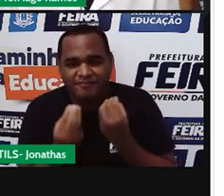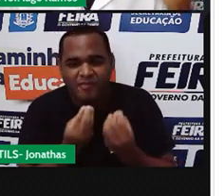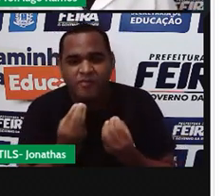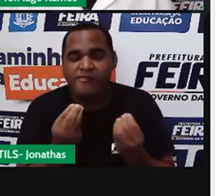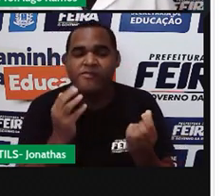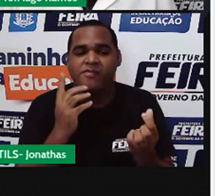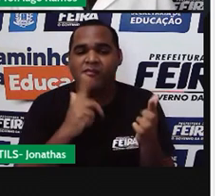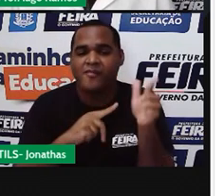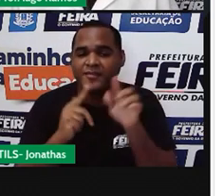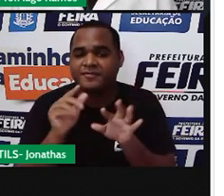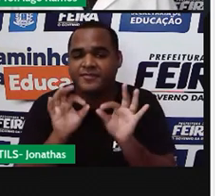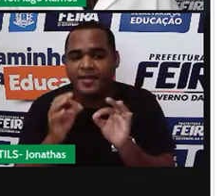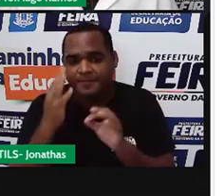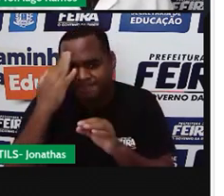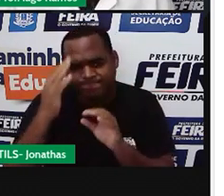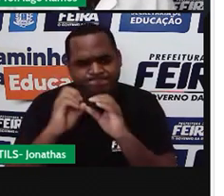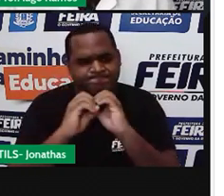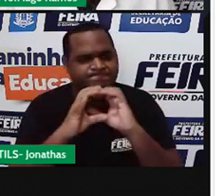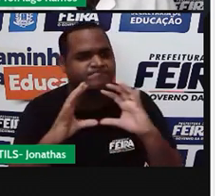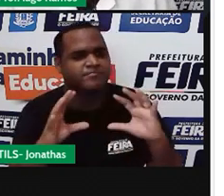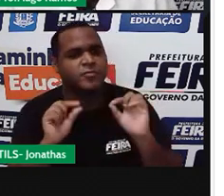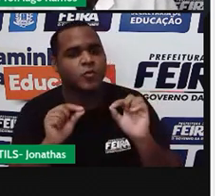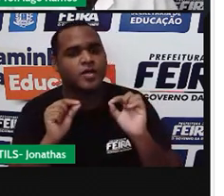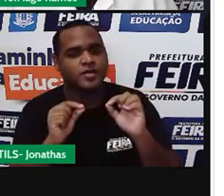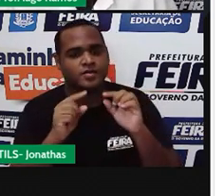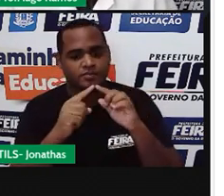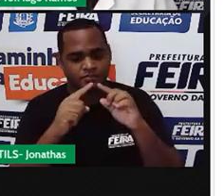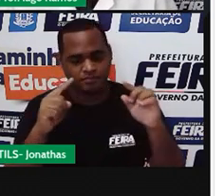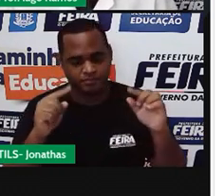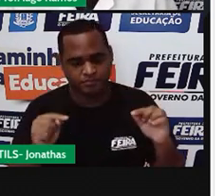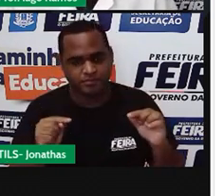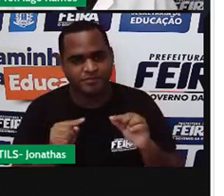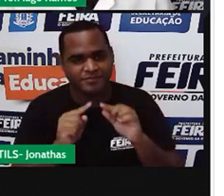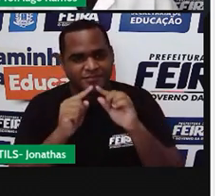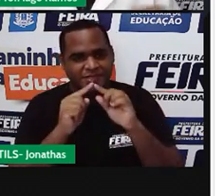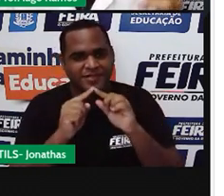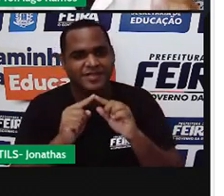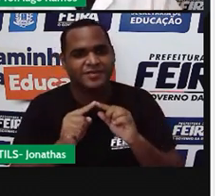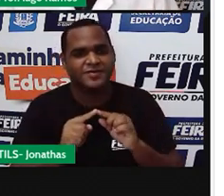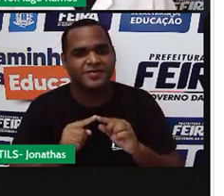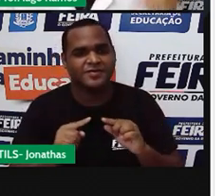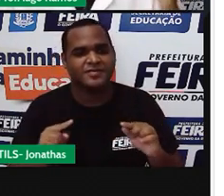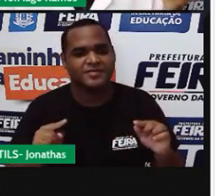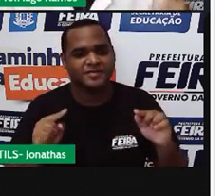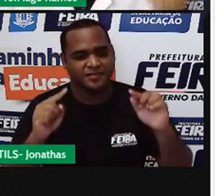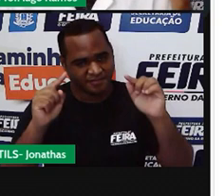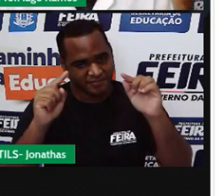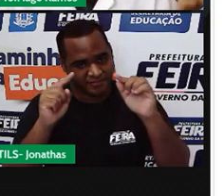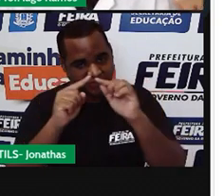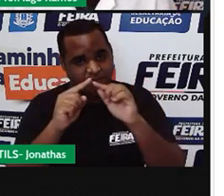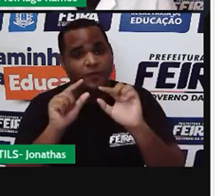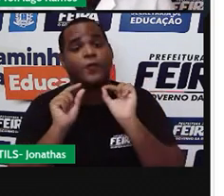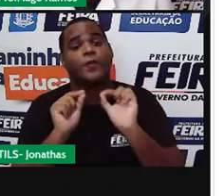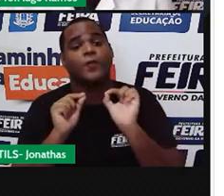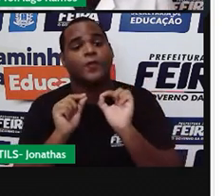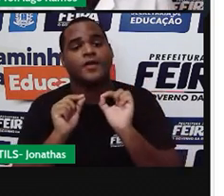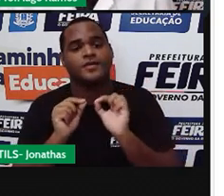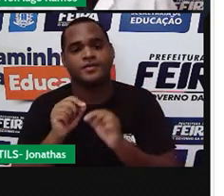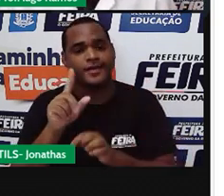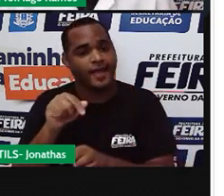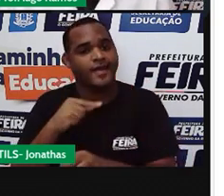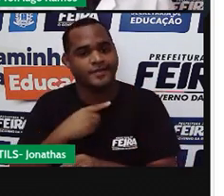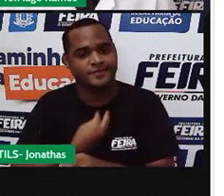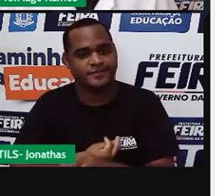descobrir qual é né a área desse polígono isso aqui é um polígono uma figura geométrica plana